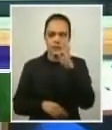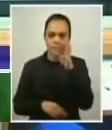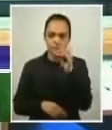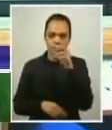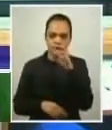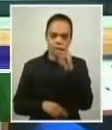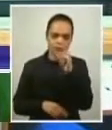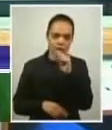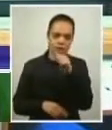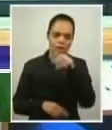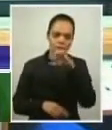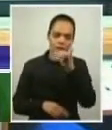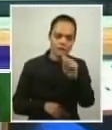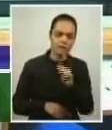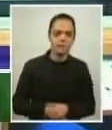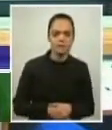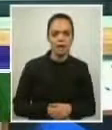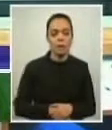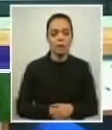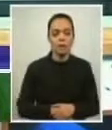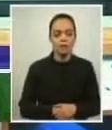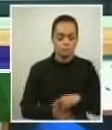aos senhores feudais e